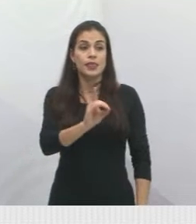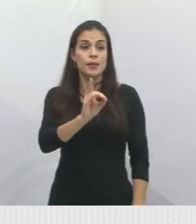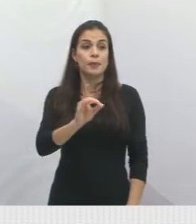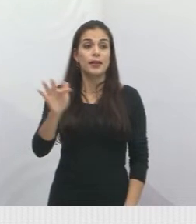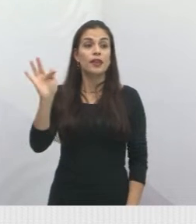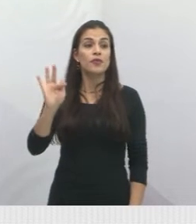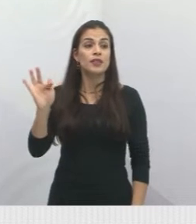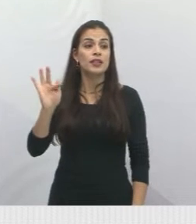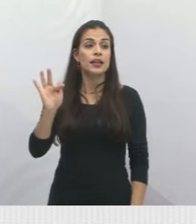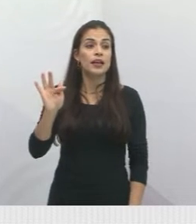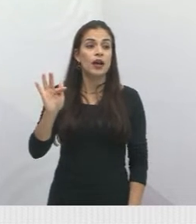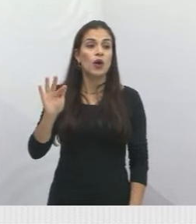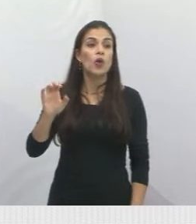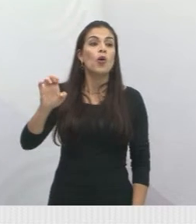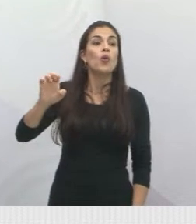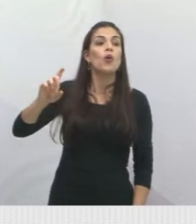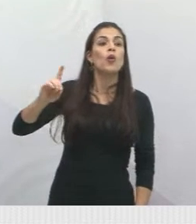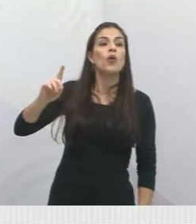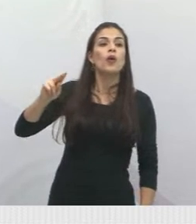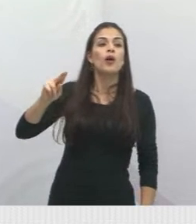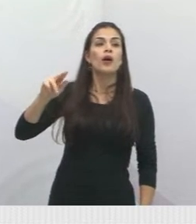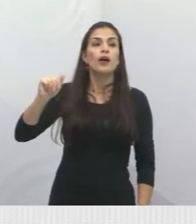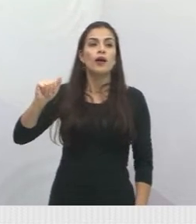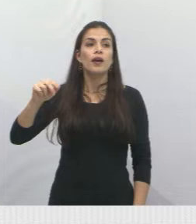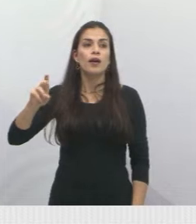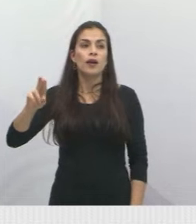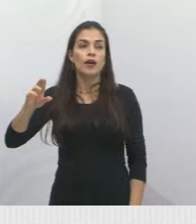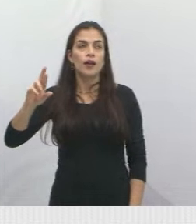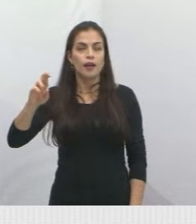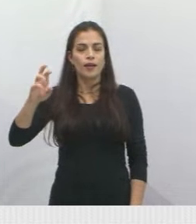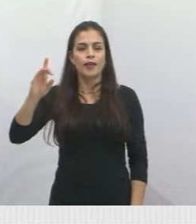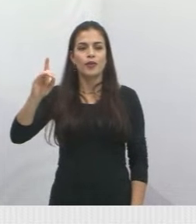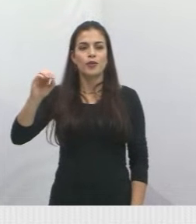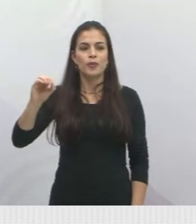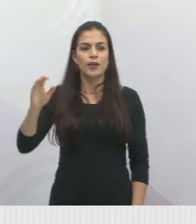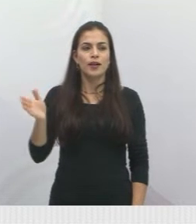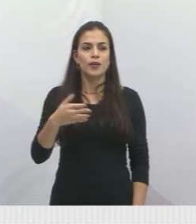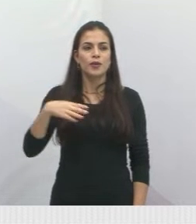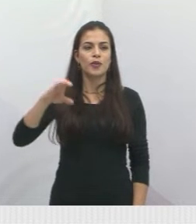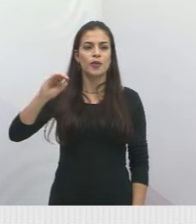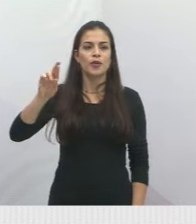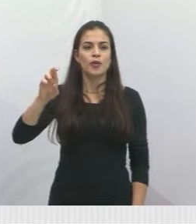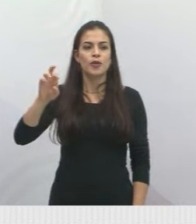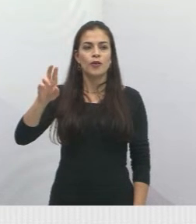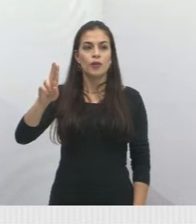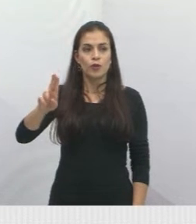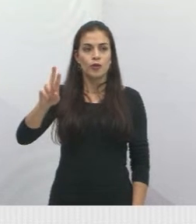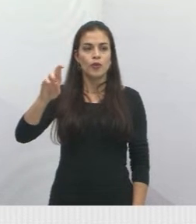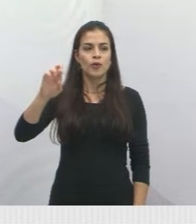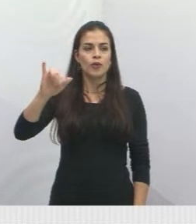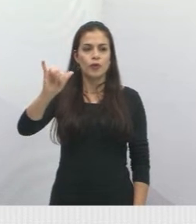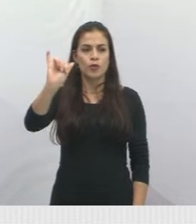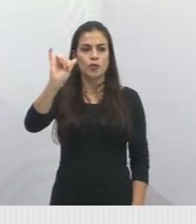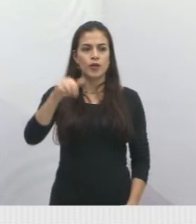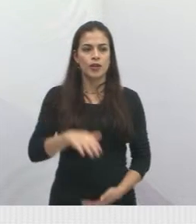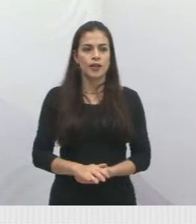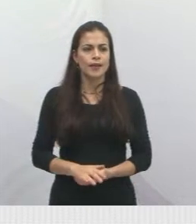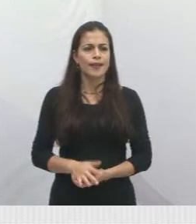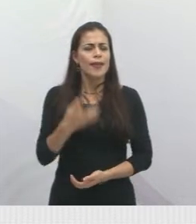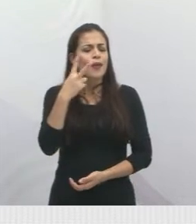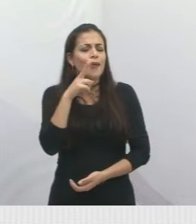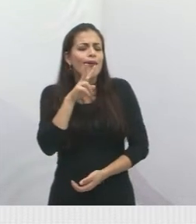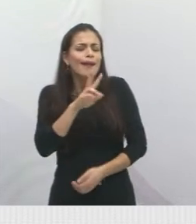que é o Eduardo Cury, que traz tantos benefícios para a nossa cidade, tem um olhar carinhoso com a nossa